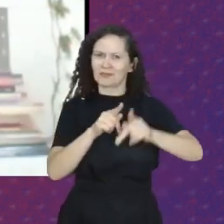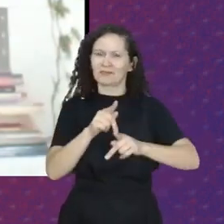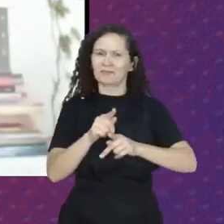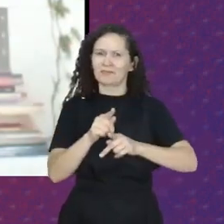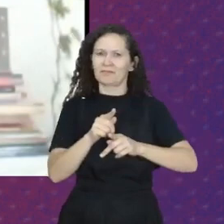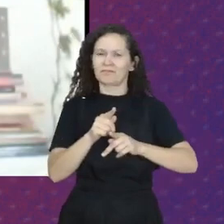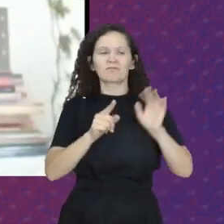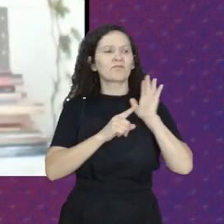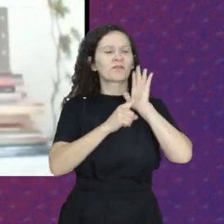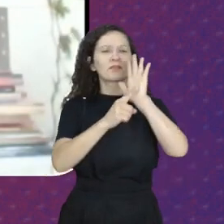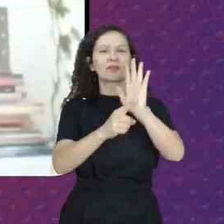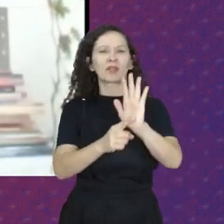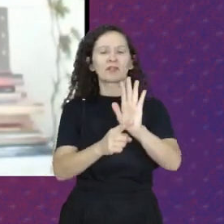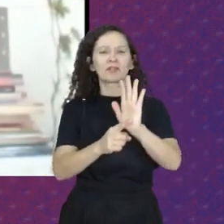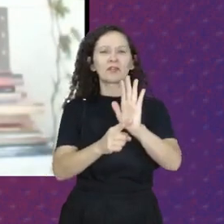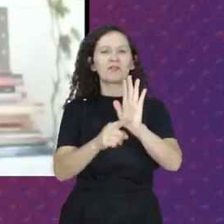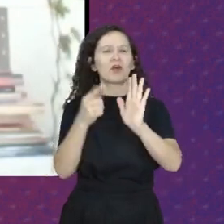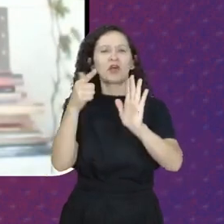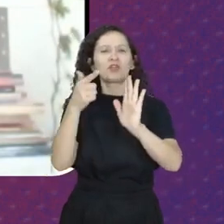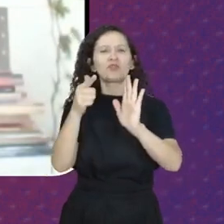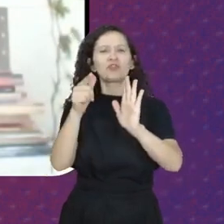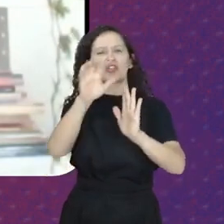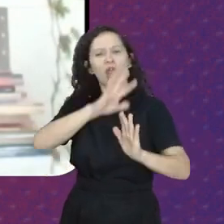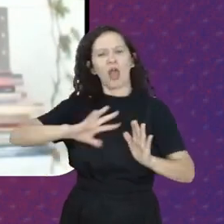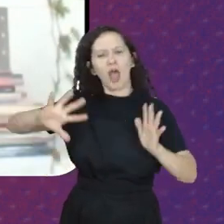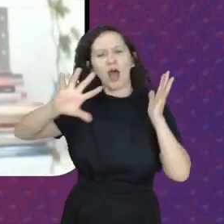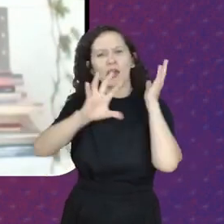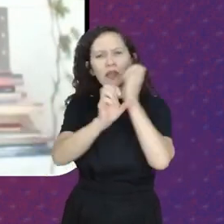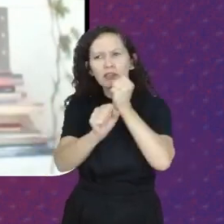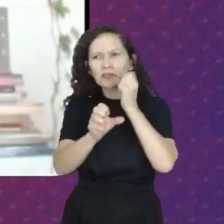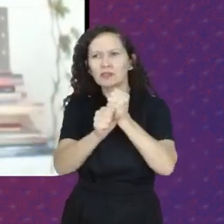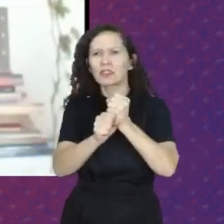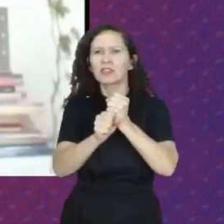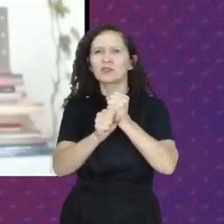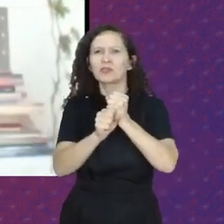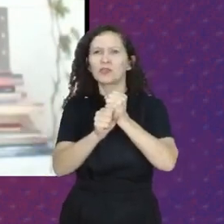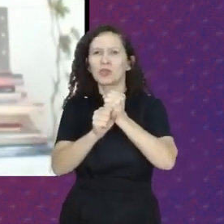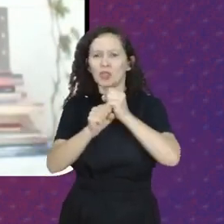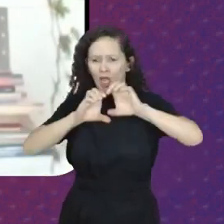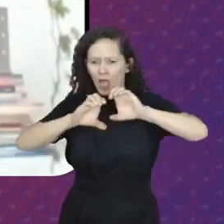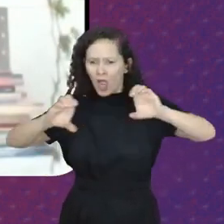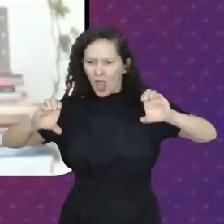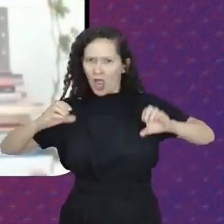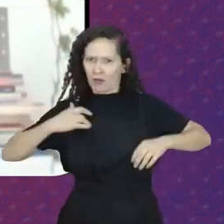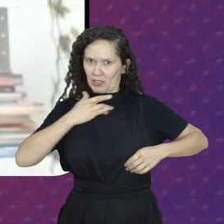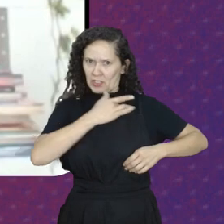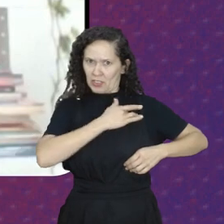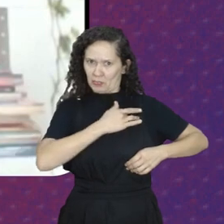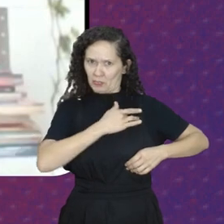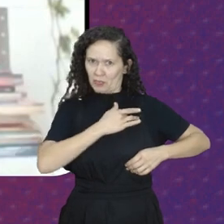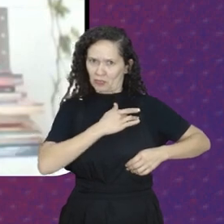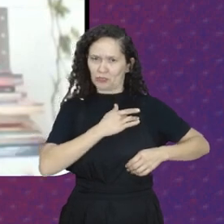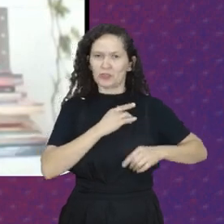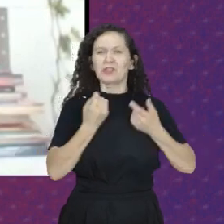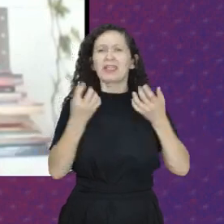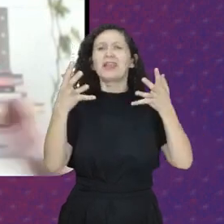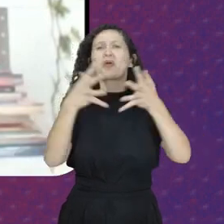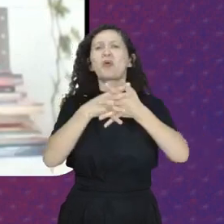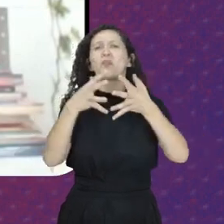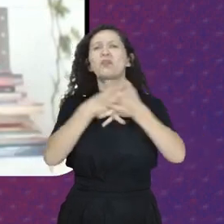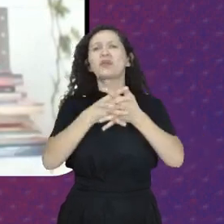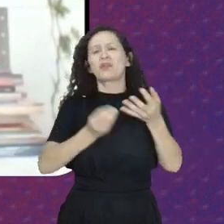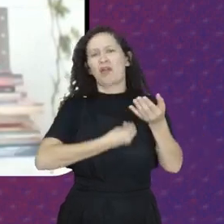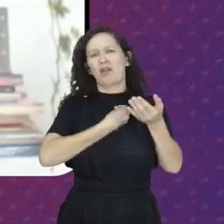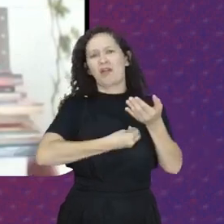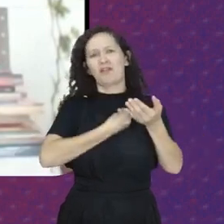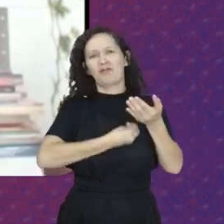não apresentavam água potável, esgotamento sanitário, o que complicou muito a